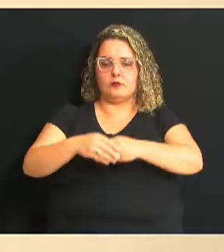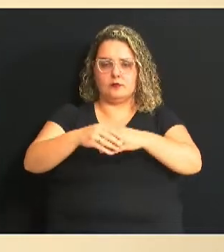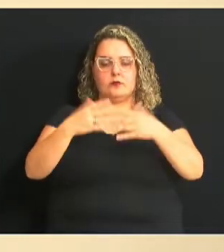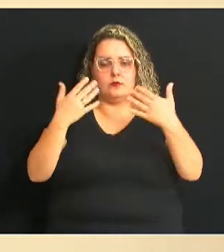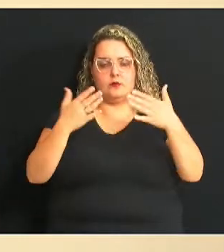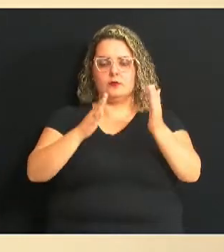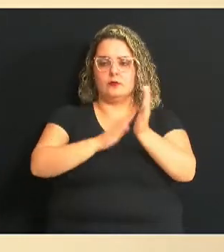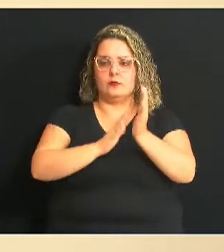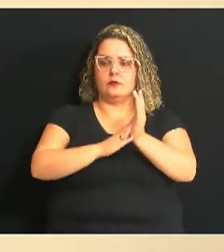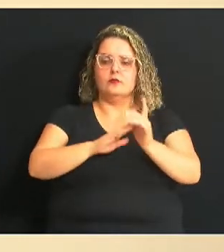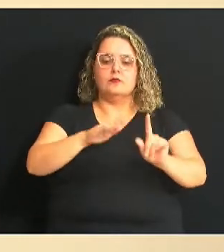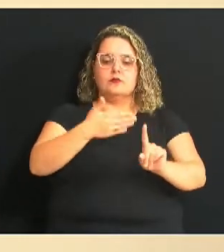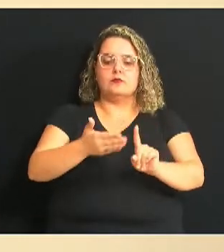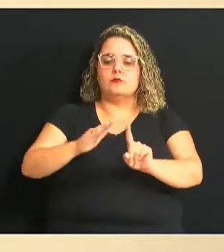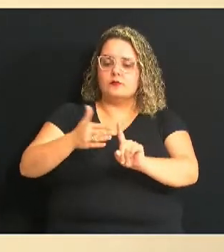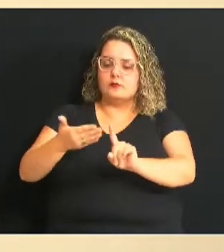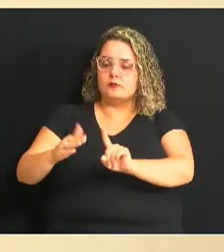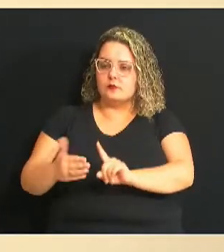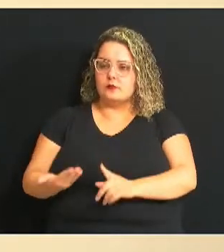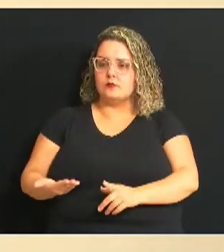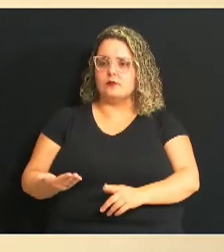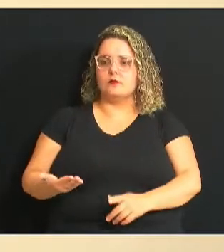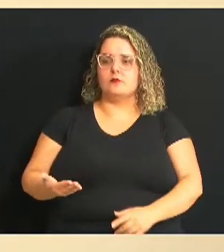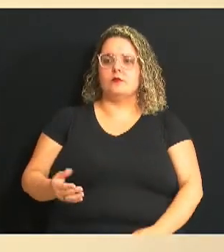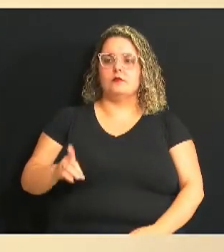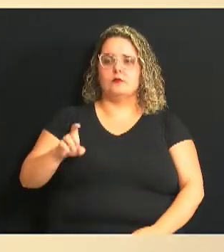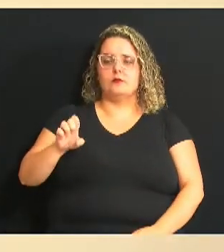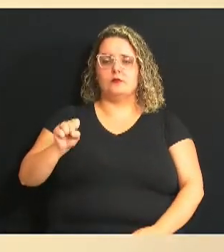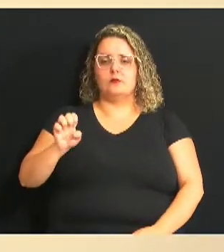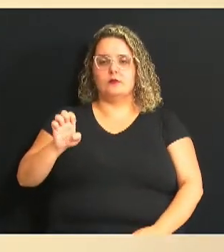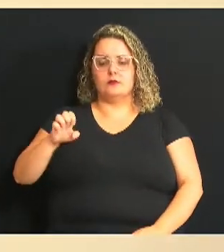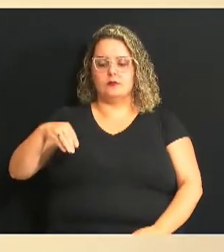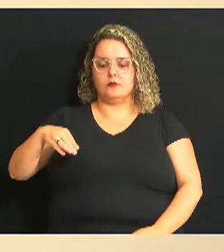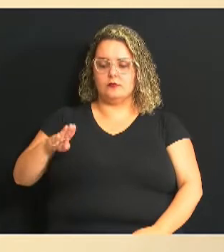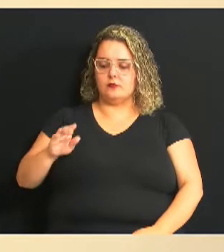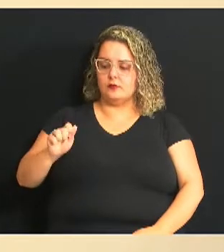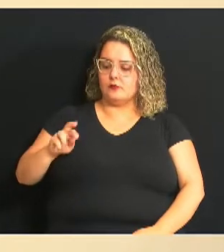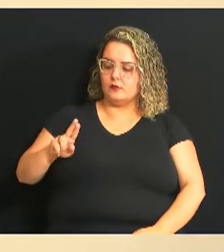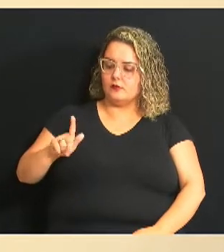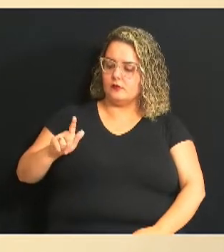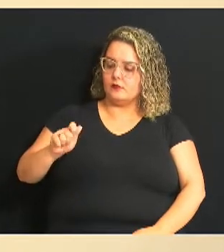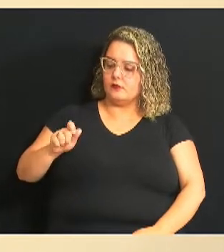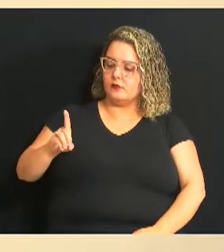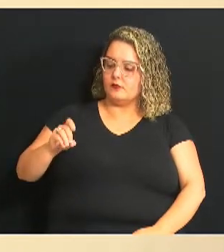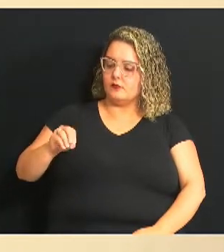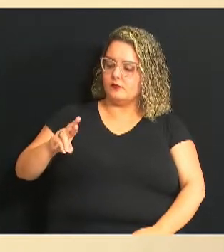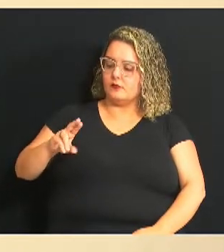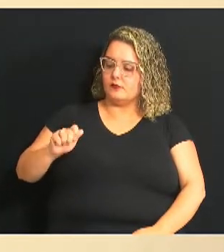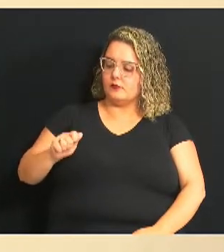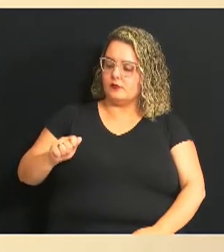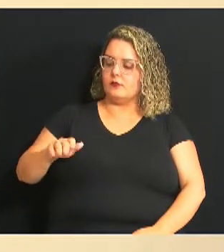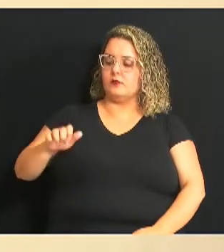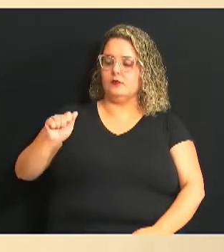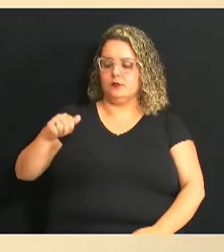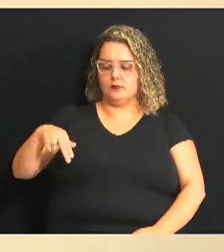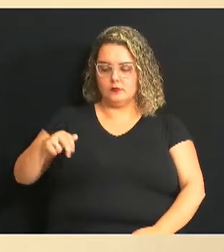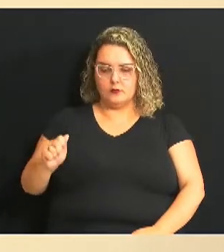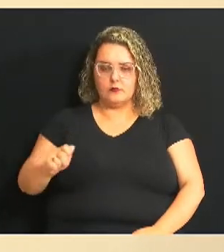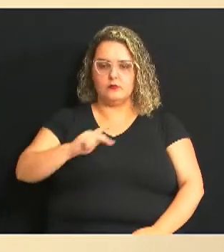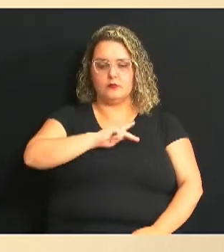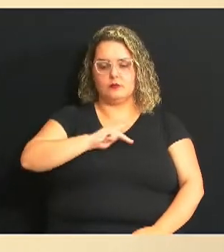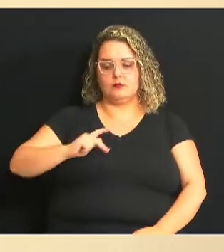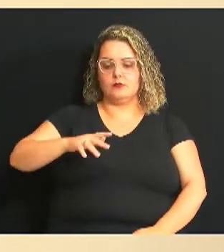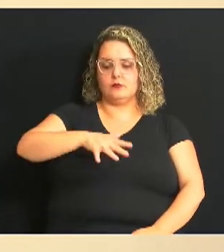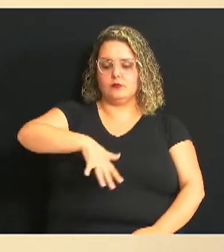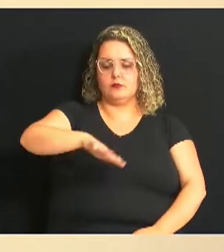aos nossos homenageados, a desembargadora Ana Amarilis de Oliveira Gula, presidente do Tribunal